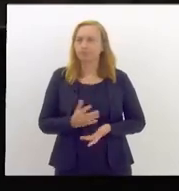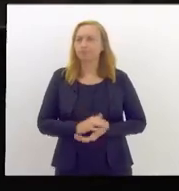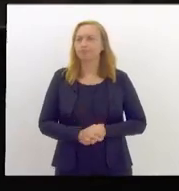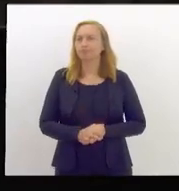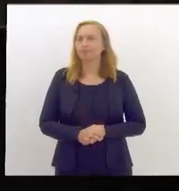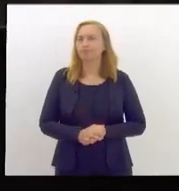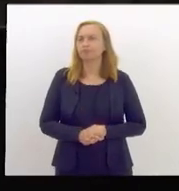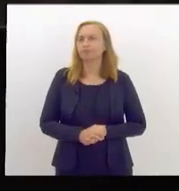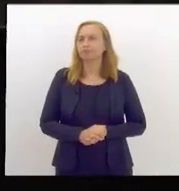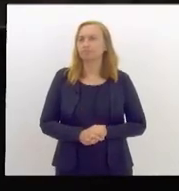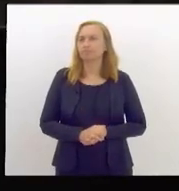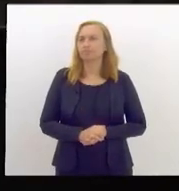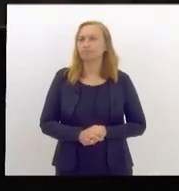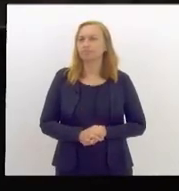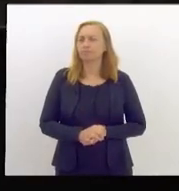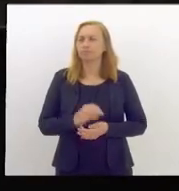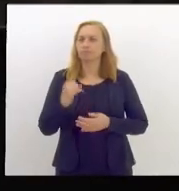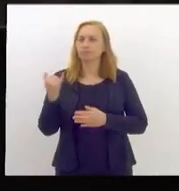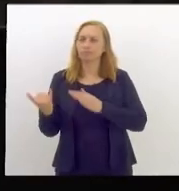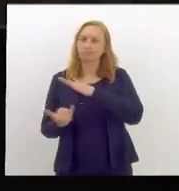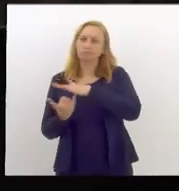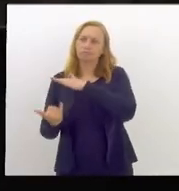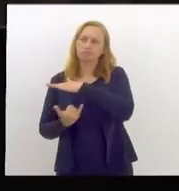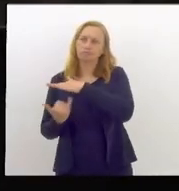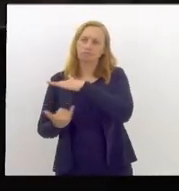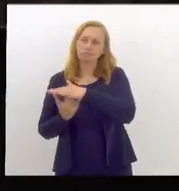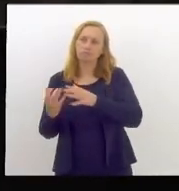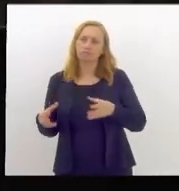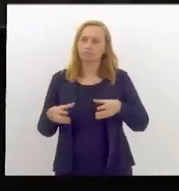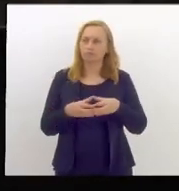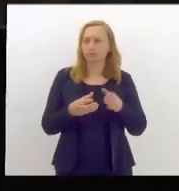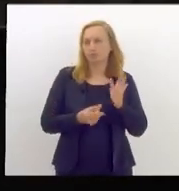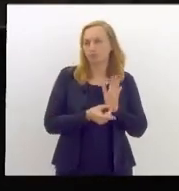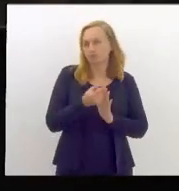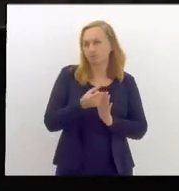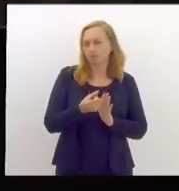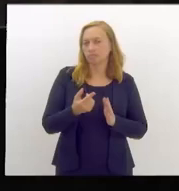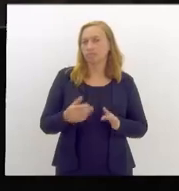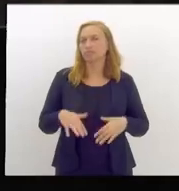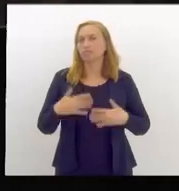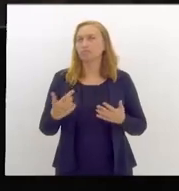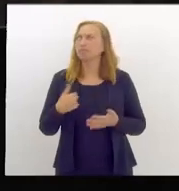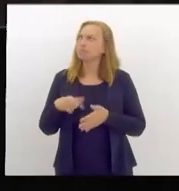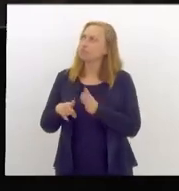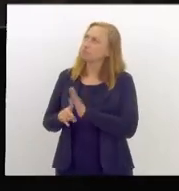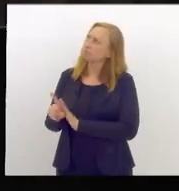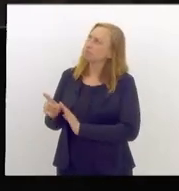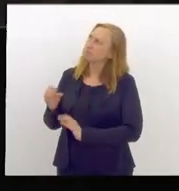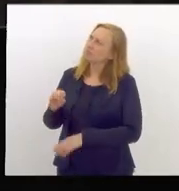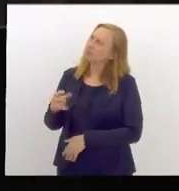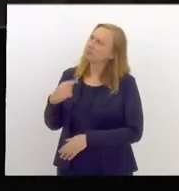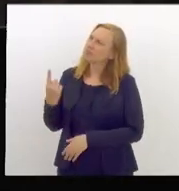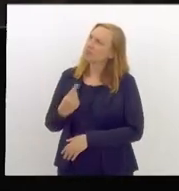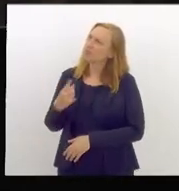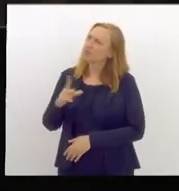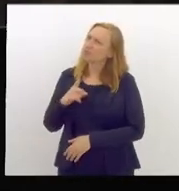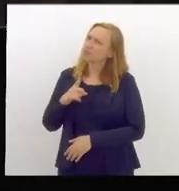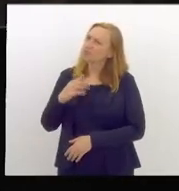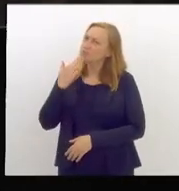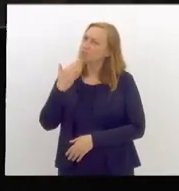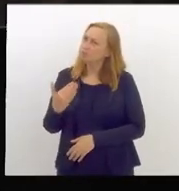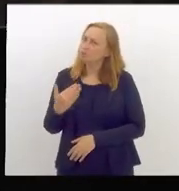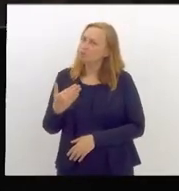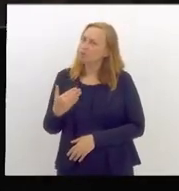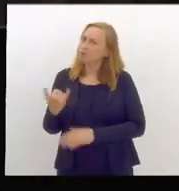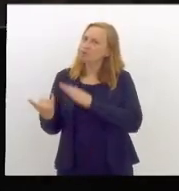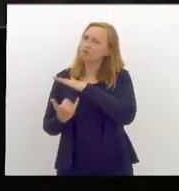solicitação informal a comissão de orçamento fico me perguntando se nós tivéssemos feito uma solicitação